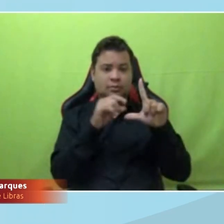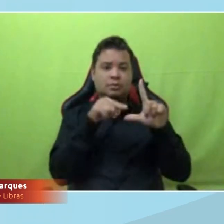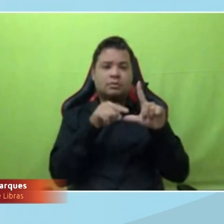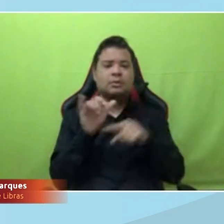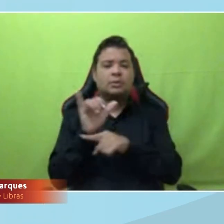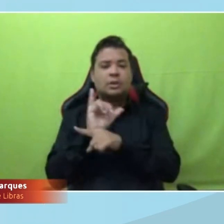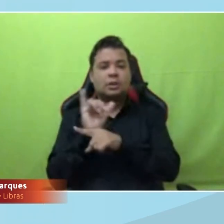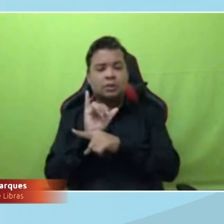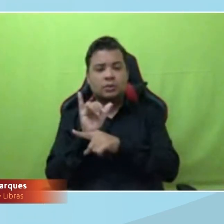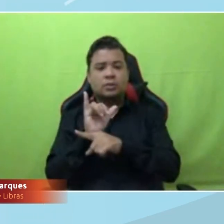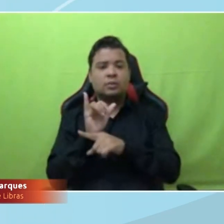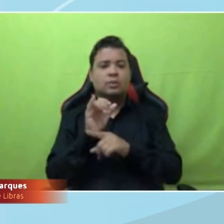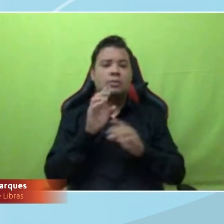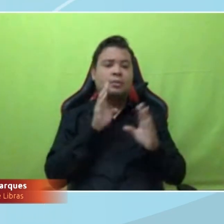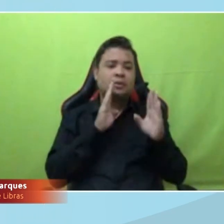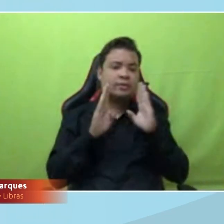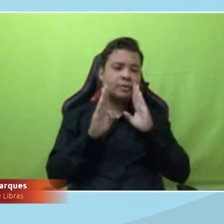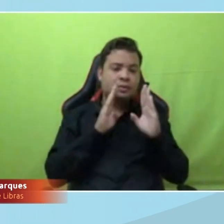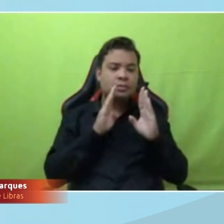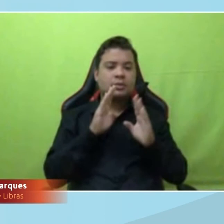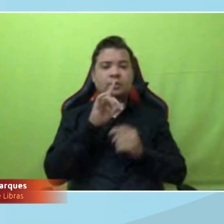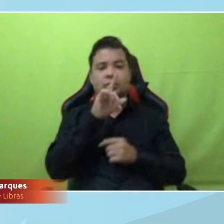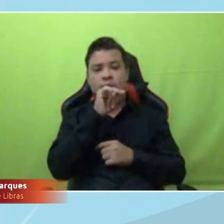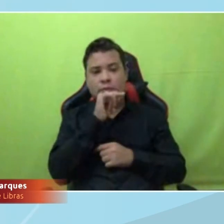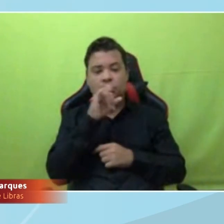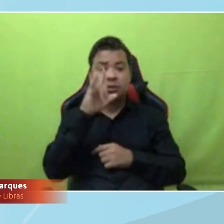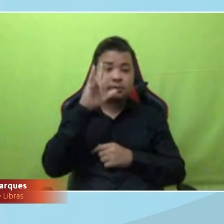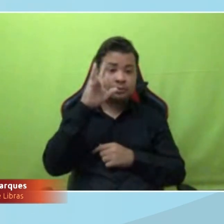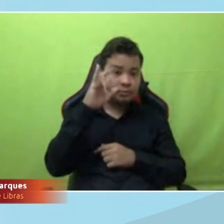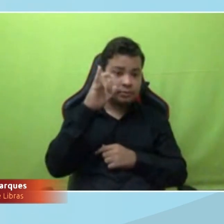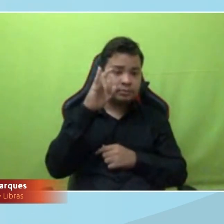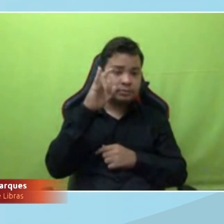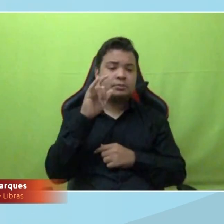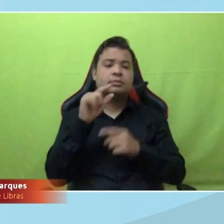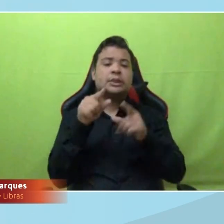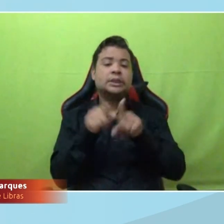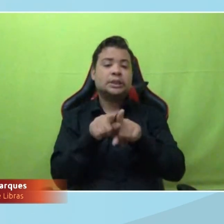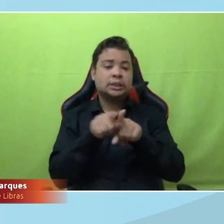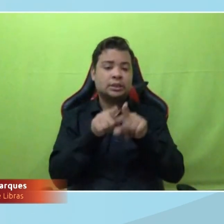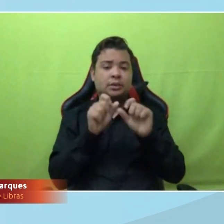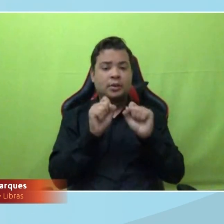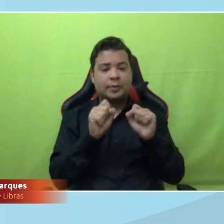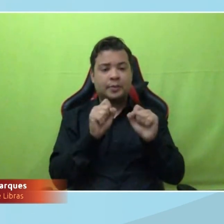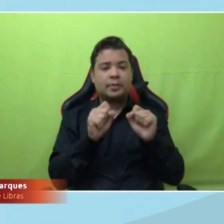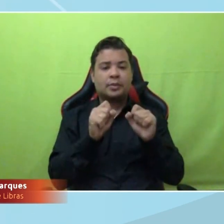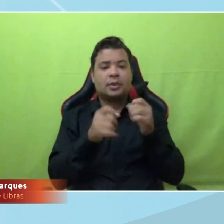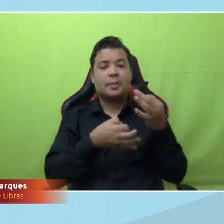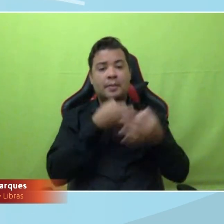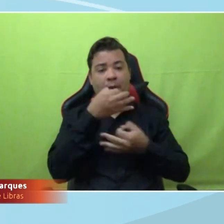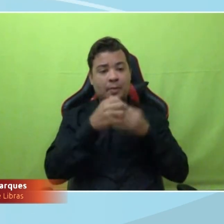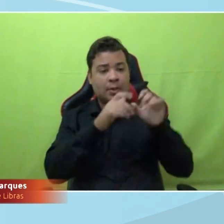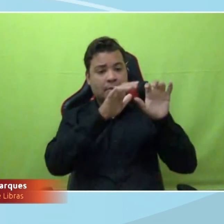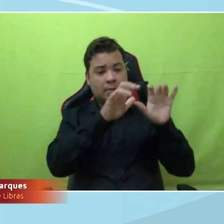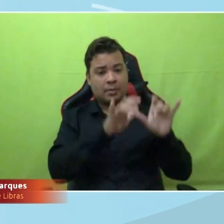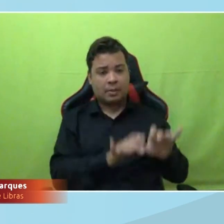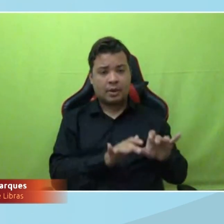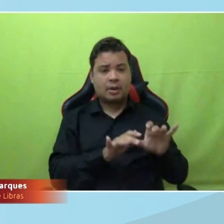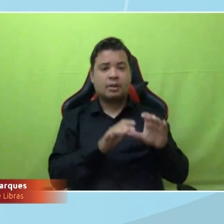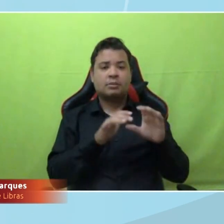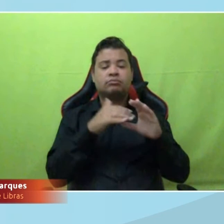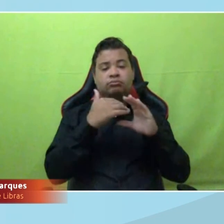YouTube, no Facebook, no Twitter, no Instagram. Você pode tanto comentar as nossas transmissões, por exemplo, no chat, lá no comentário,